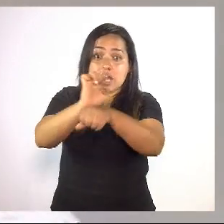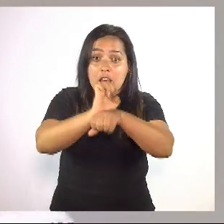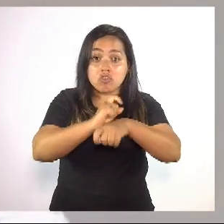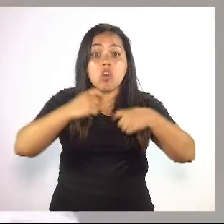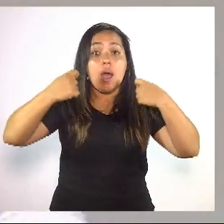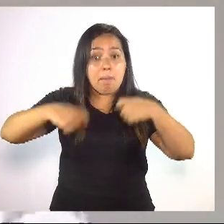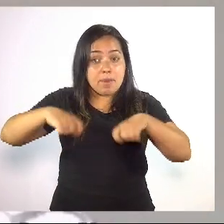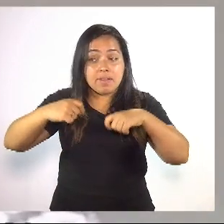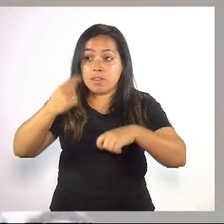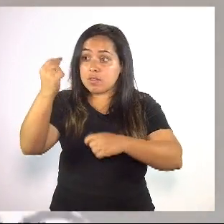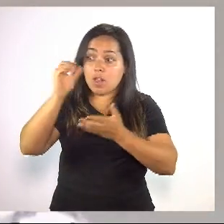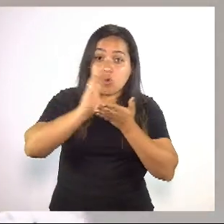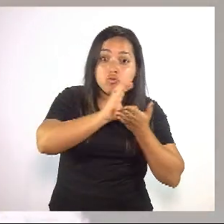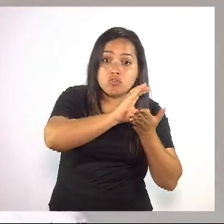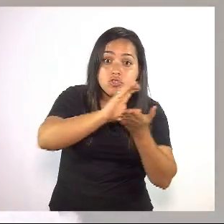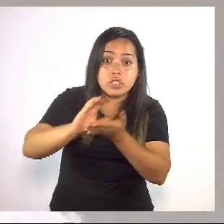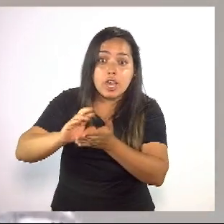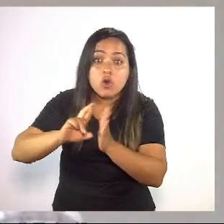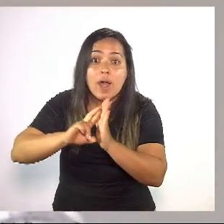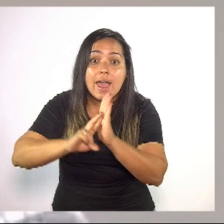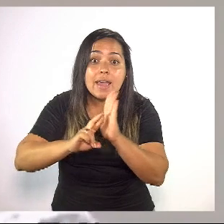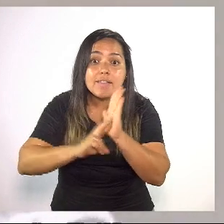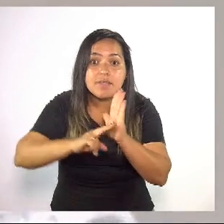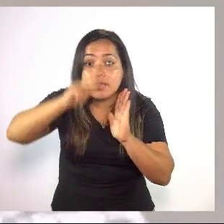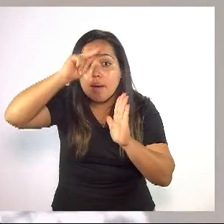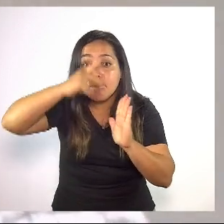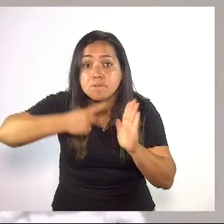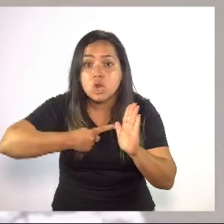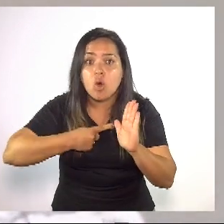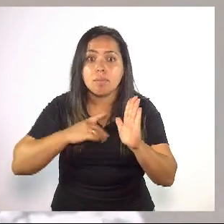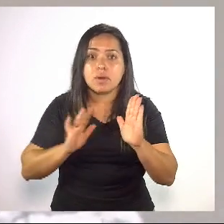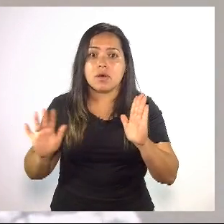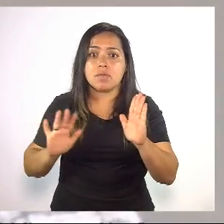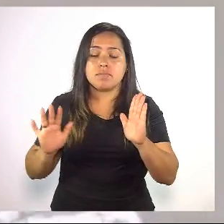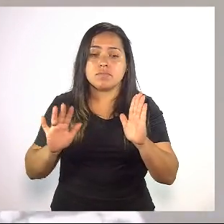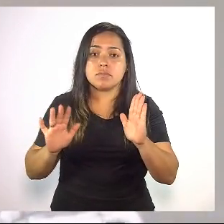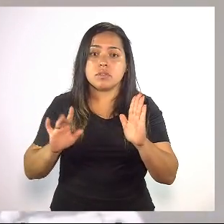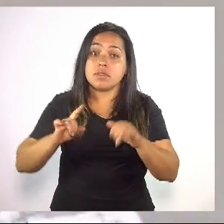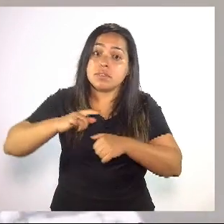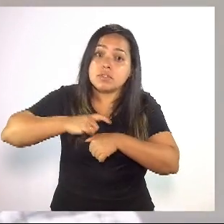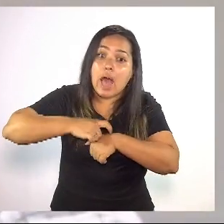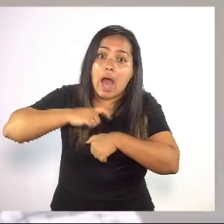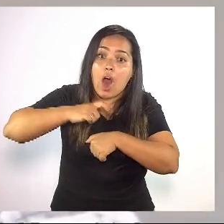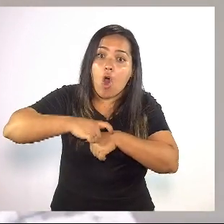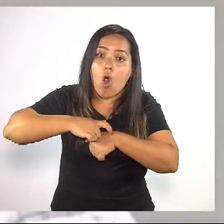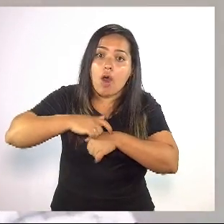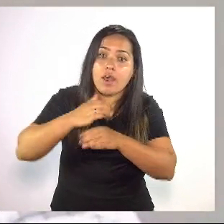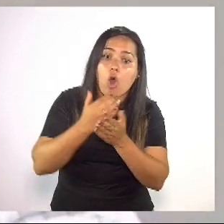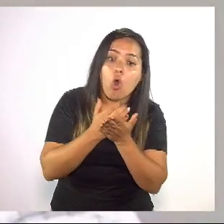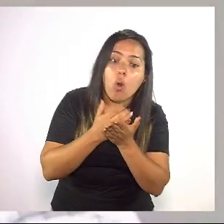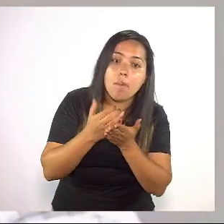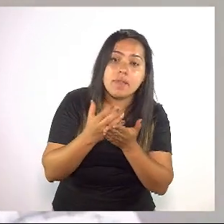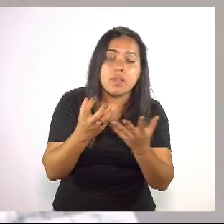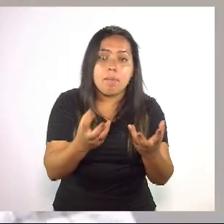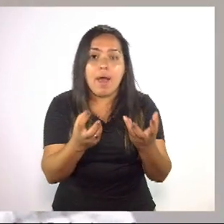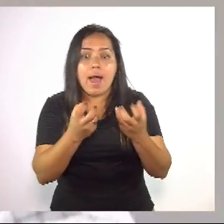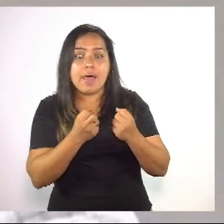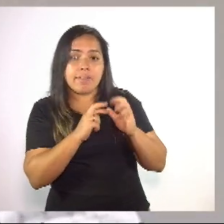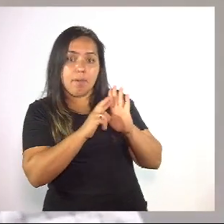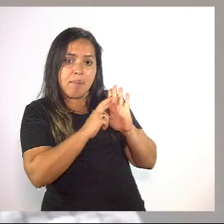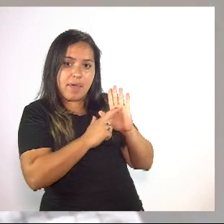esse tipo de investimento com receitas próprias dele. Bem, imediatamente, assim que nós começamos a receber essa